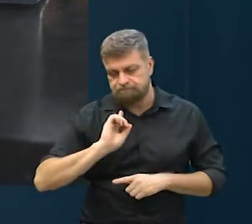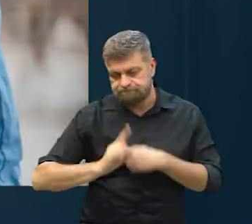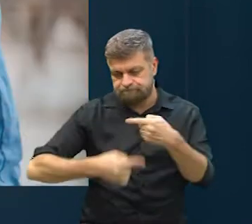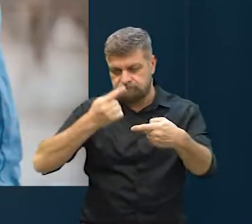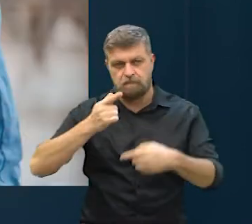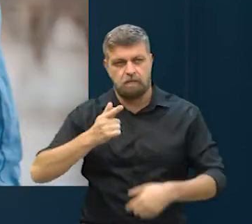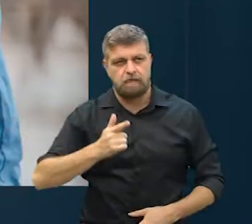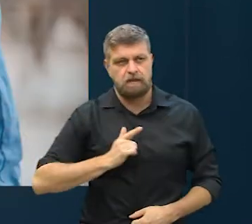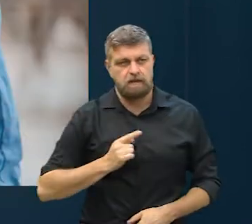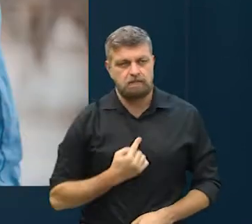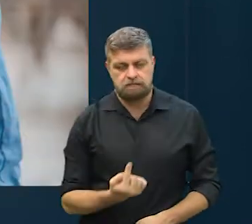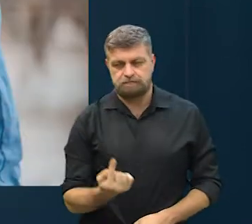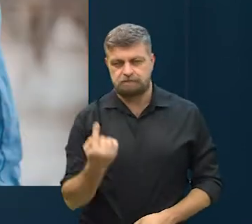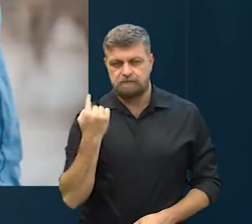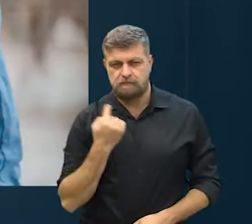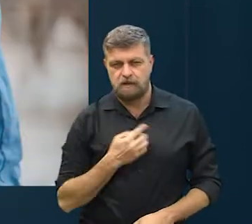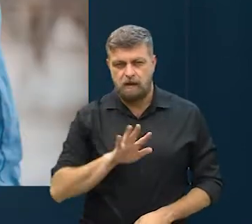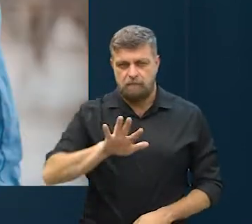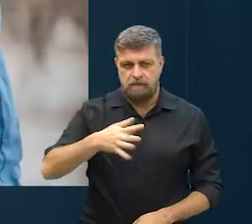gente teve ali uns